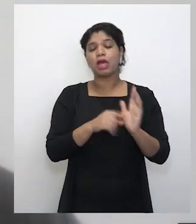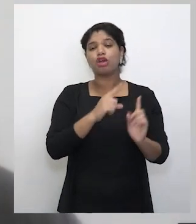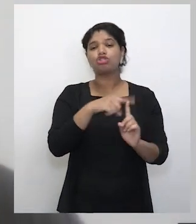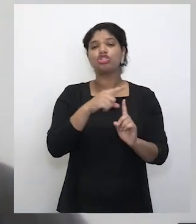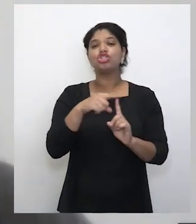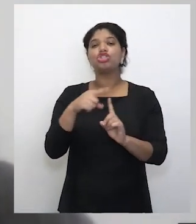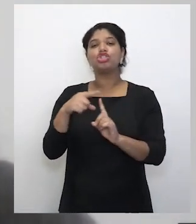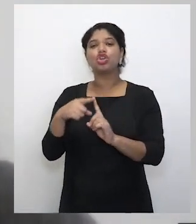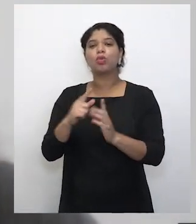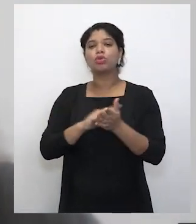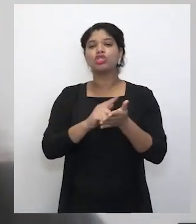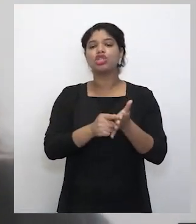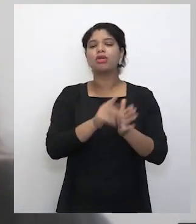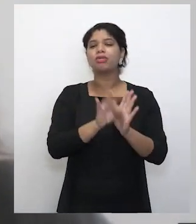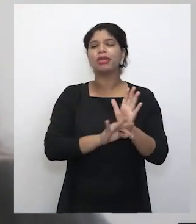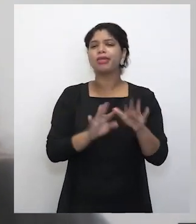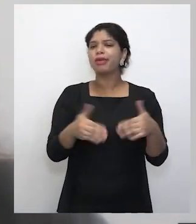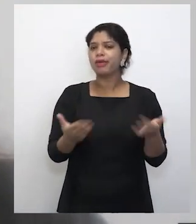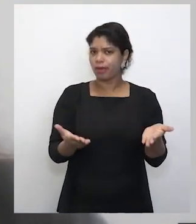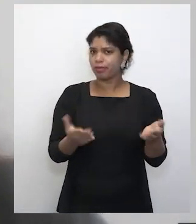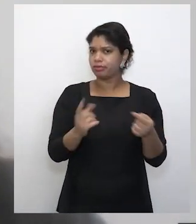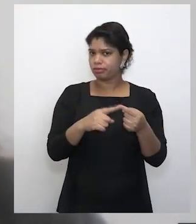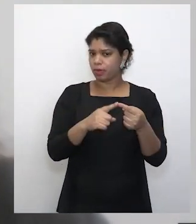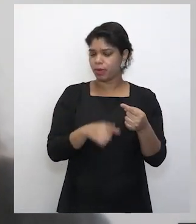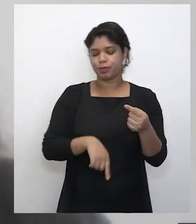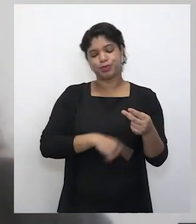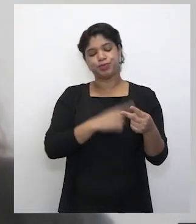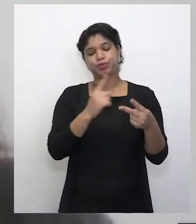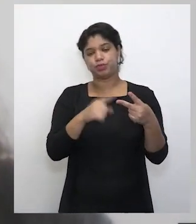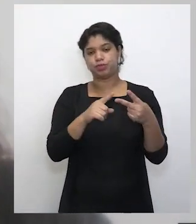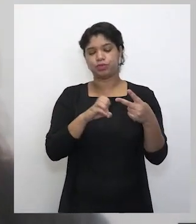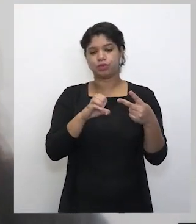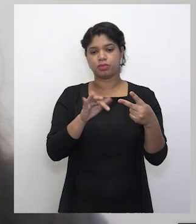finalidade do gênero. A